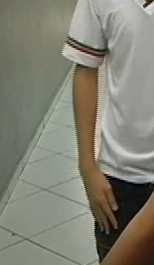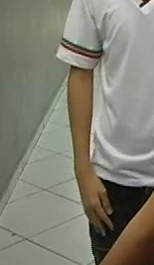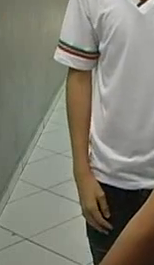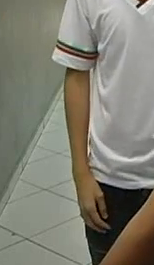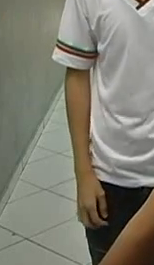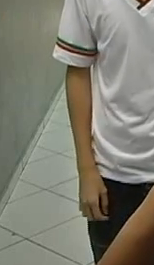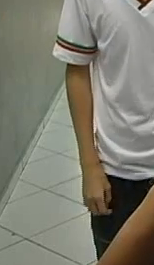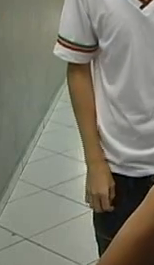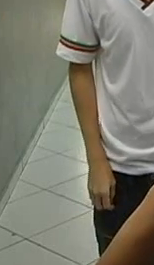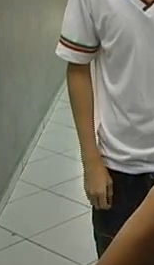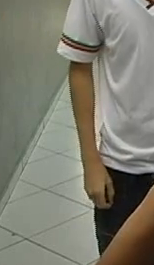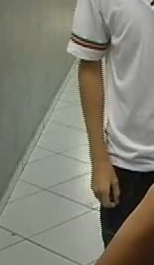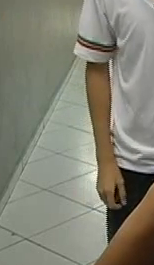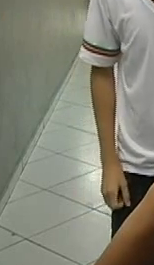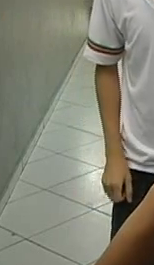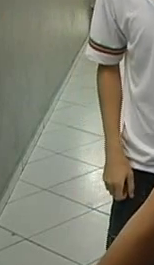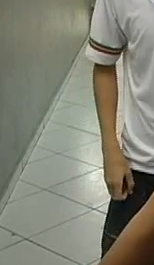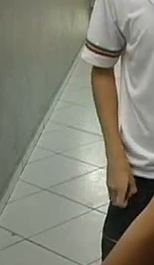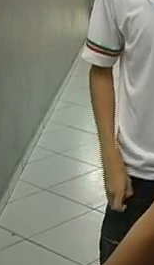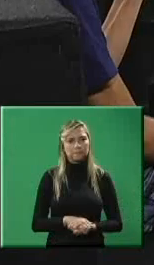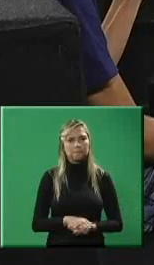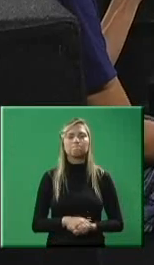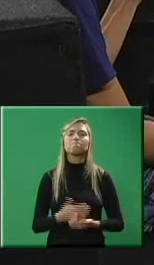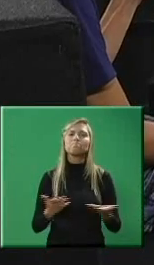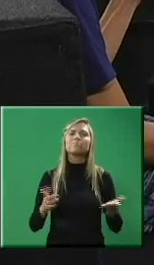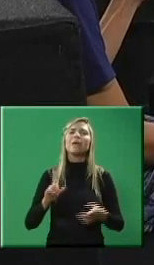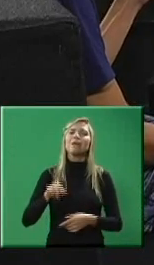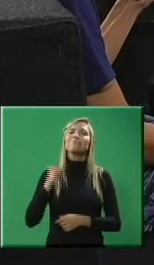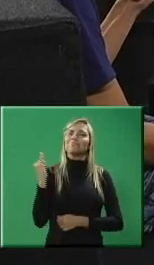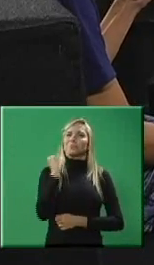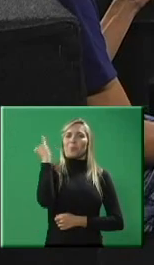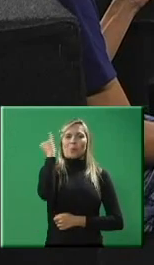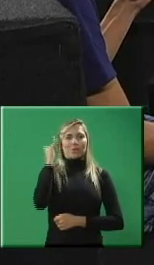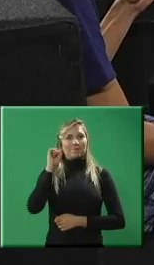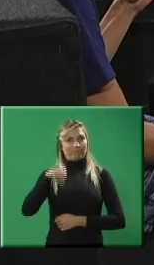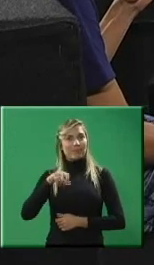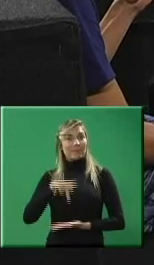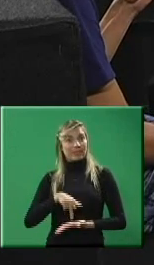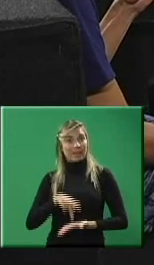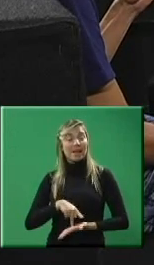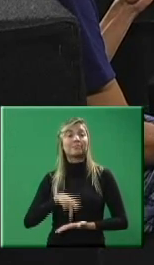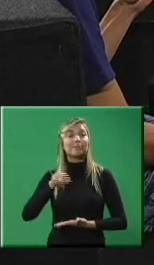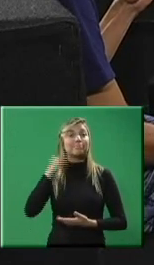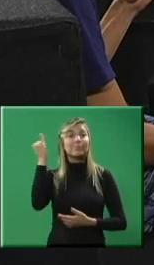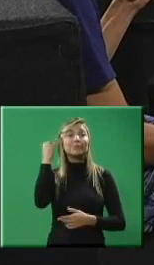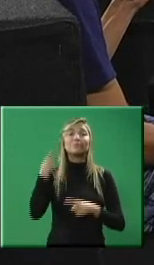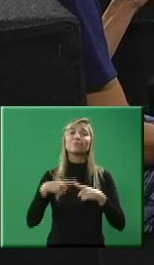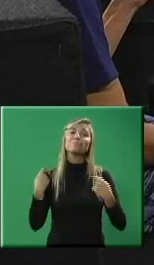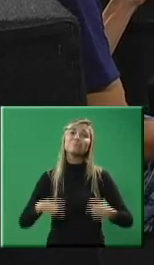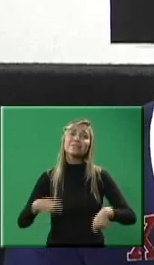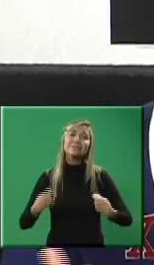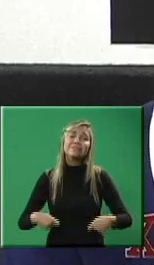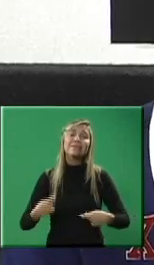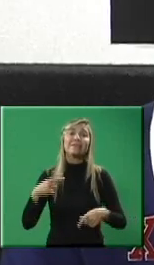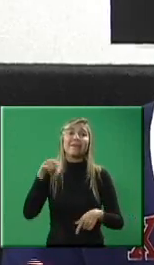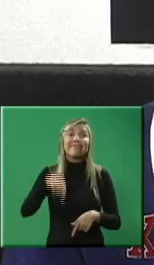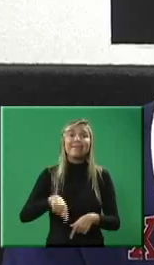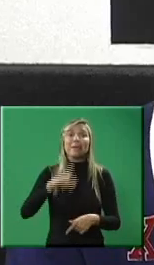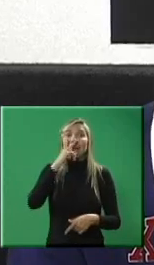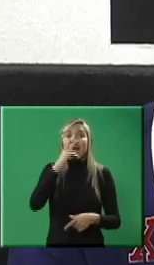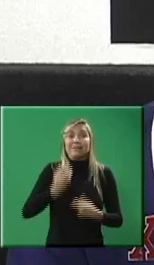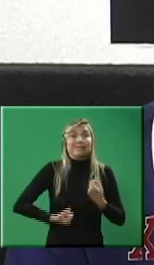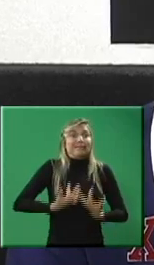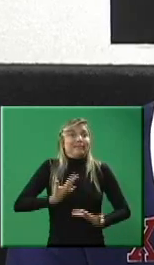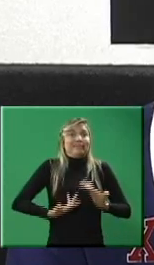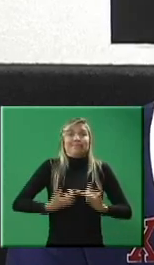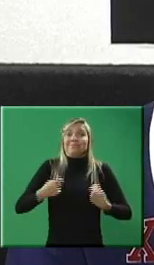igual, assim, porque tem língua de sinais, tem a presença da língua de sinais. É importante, sim, é uma necessidade viva que